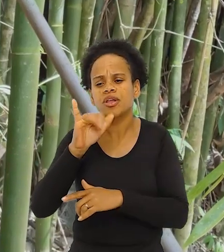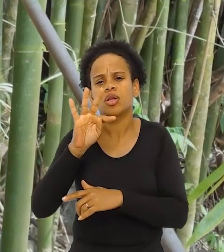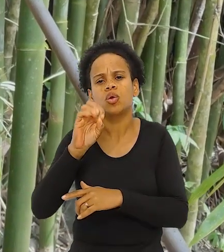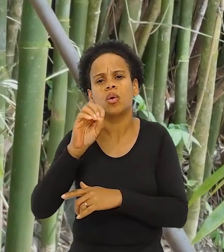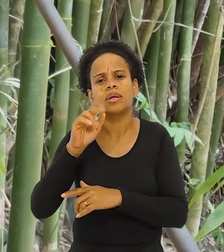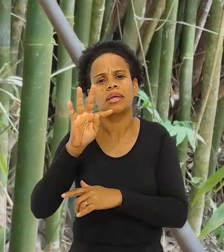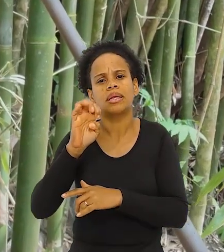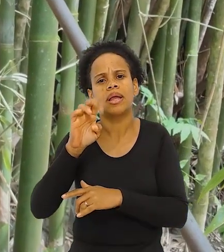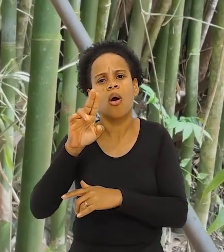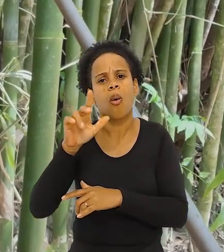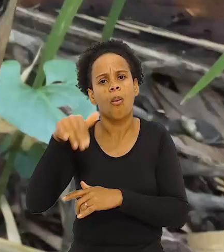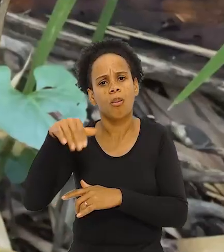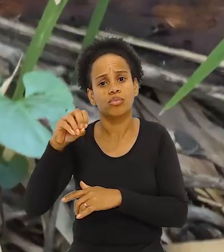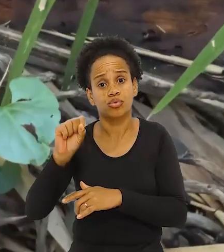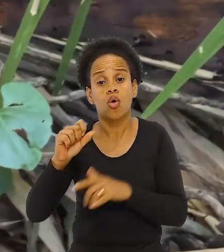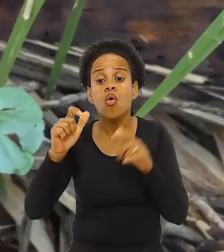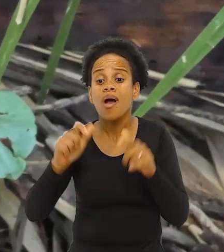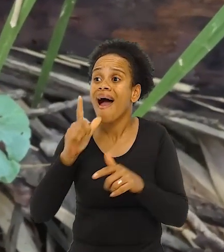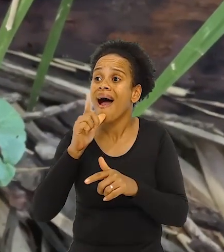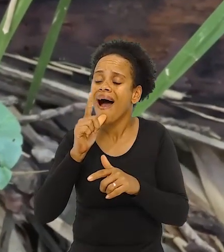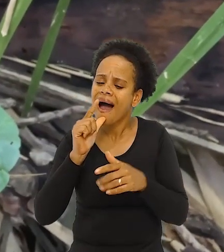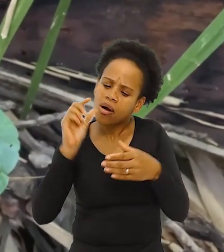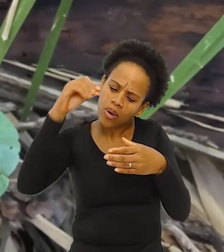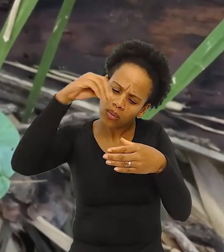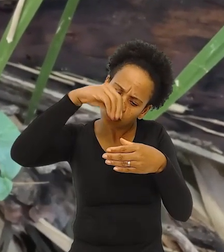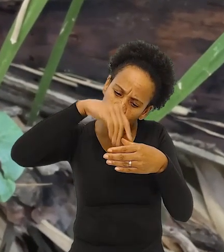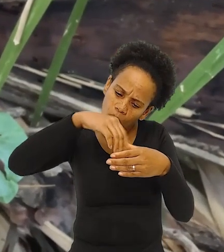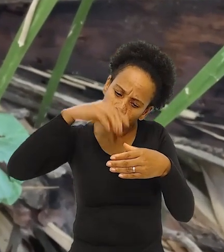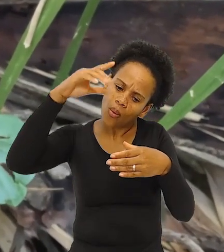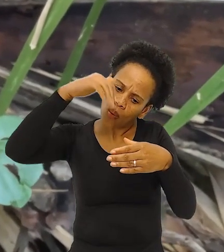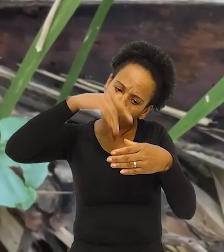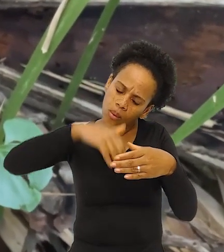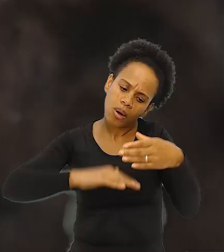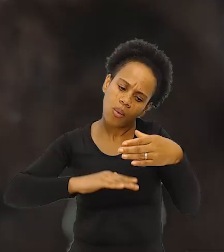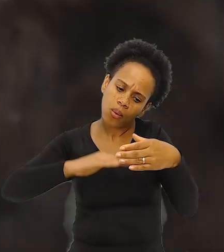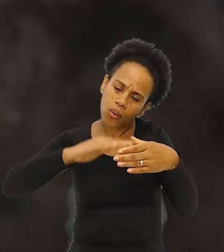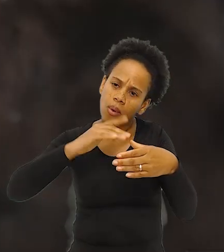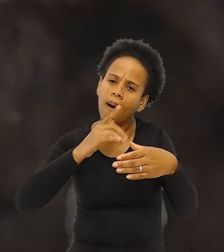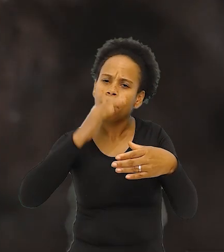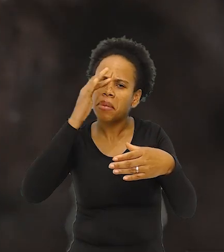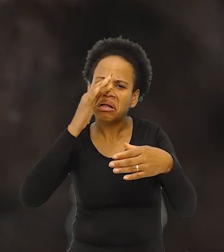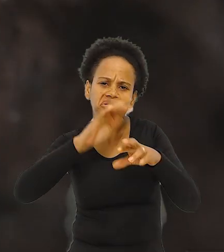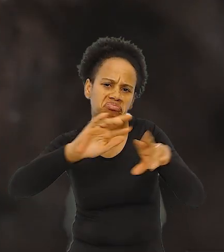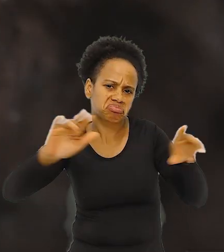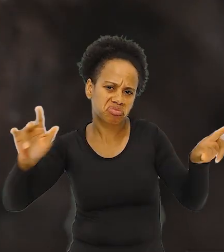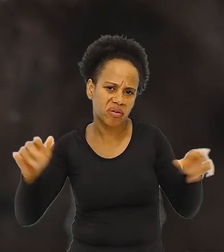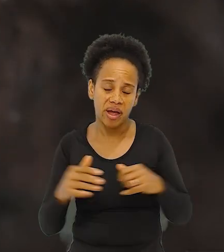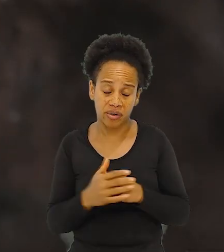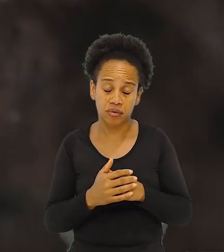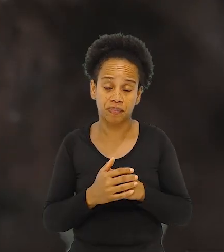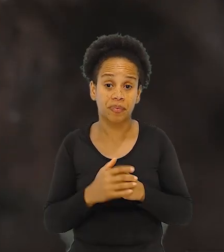são pequenos reservatórios de água que se formam em partes de plantas. Uma